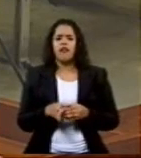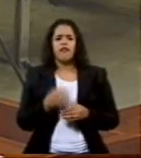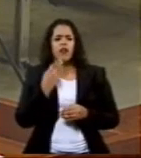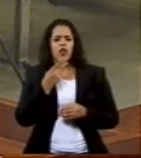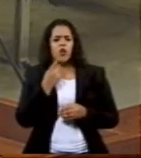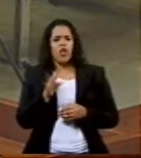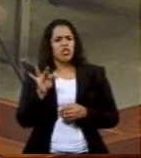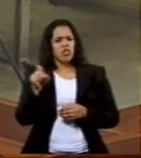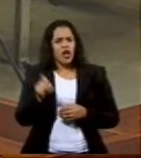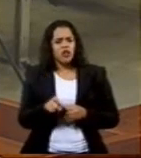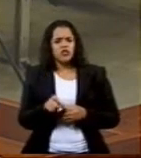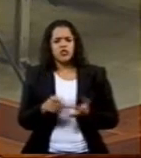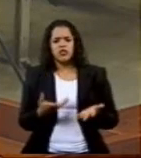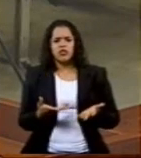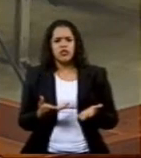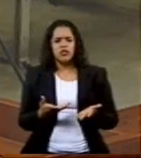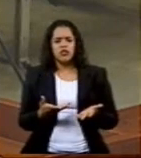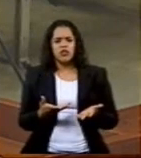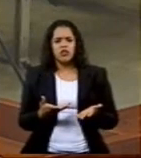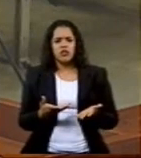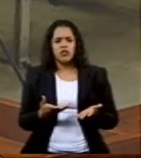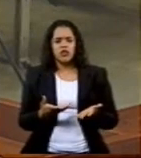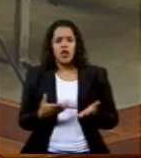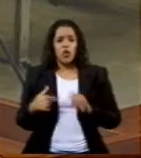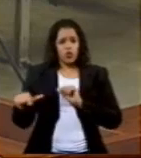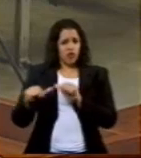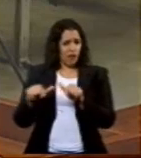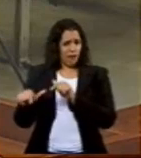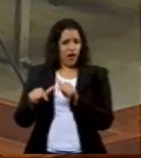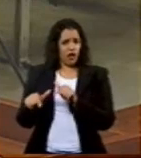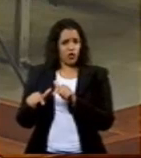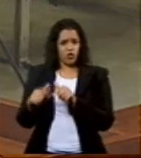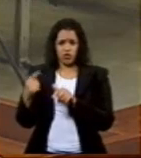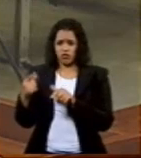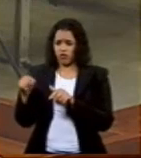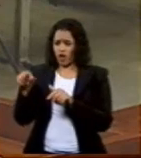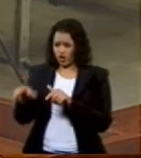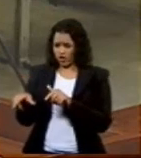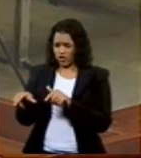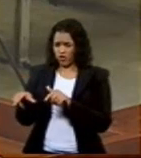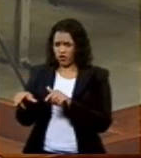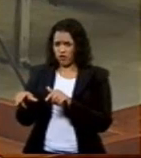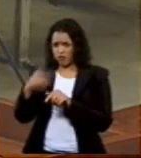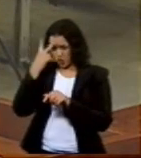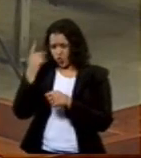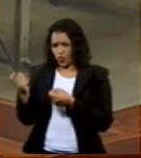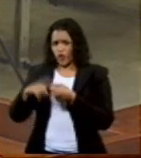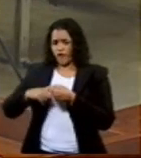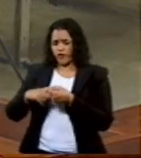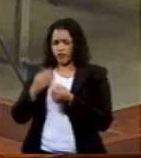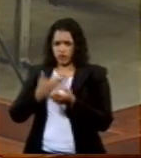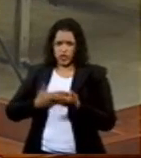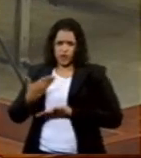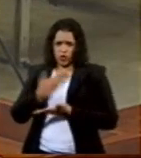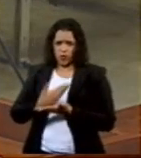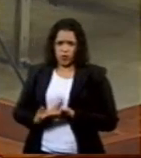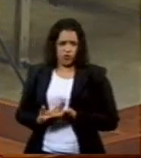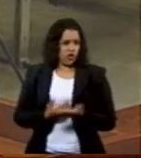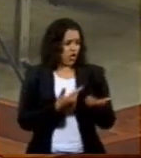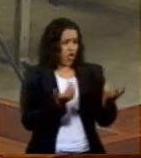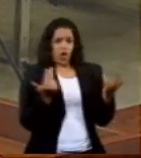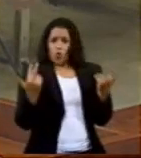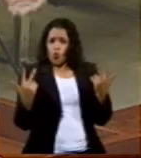dizendo taxativamente que as funções praticadas pelos portuários avulsos e pelos portuários ditos como os permanentes seriam as